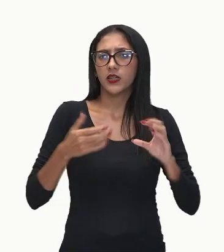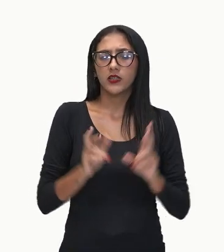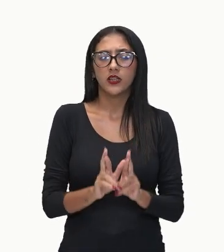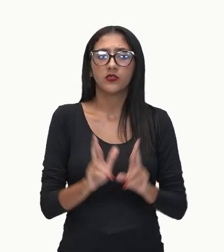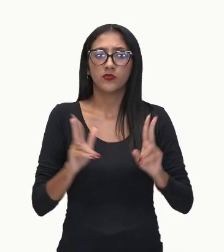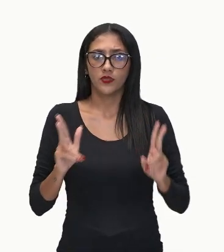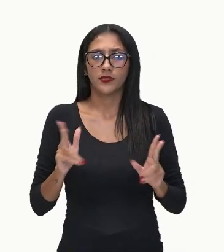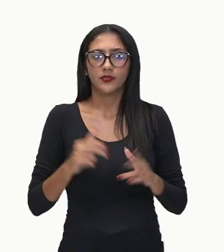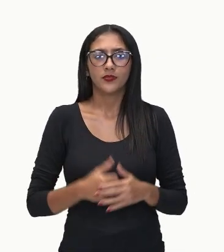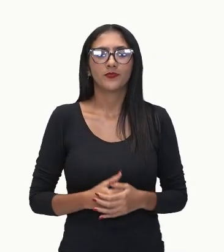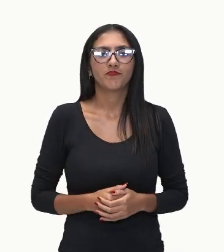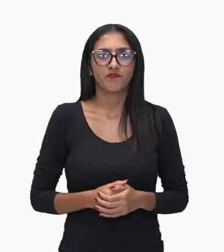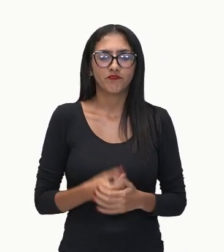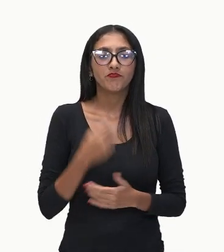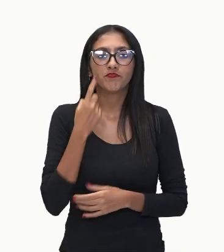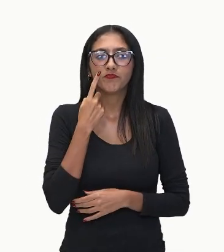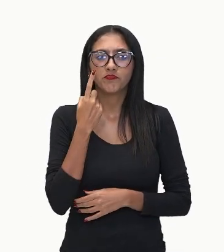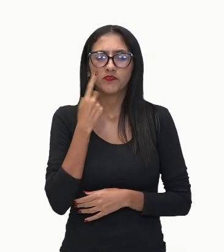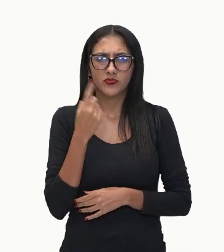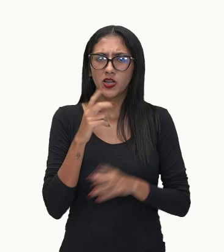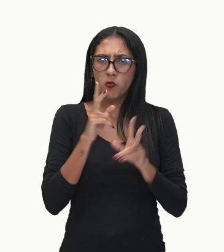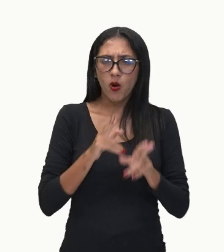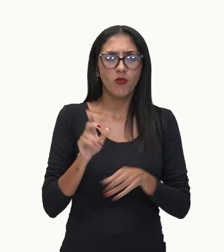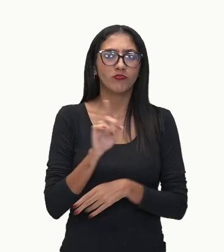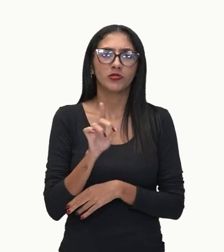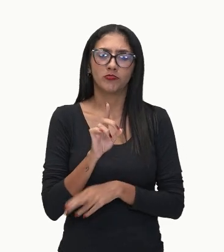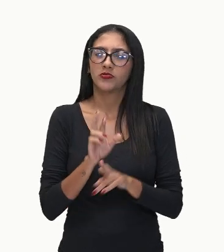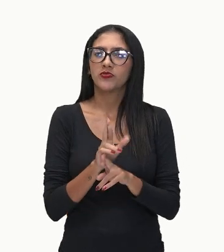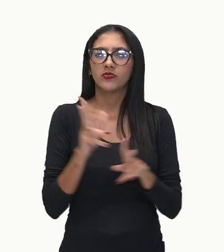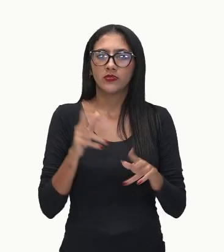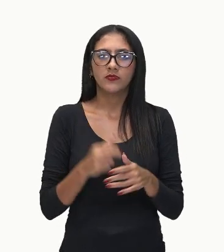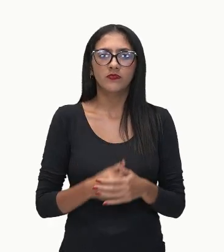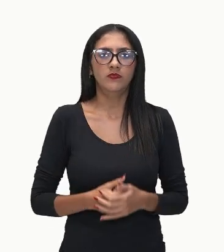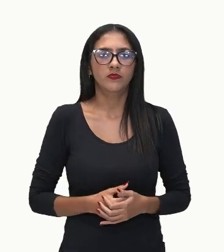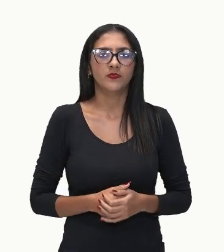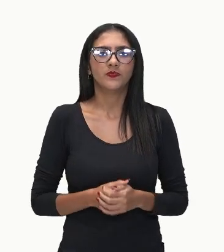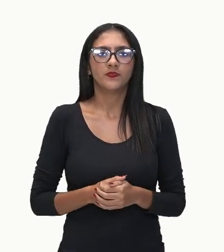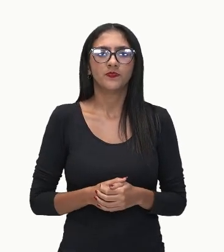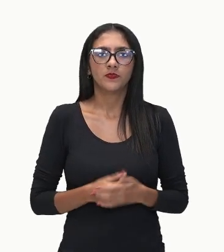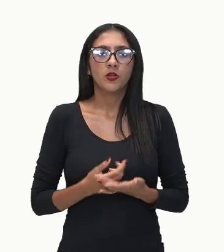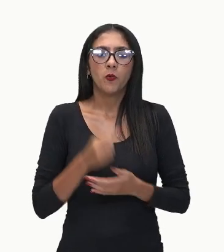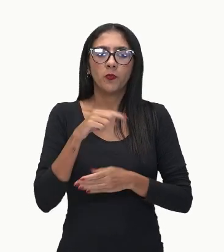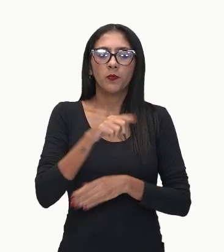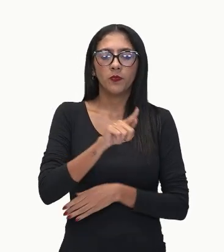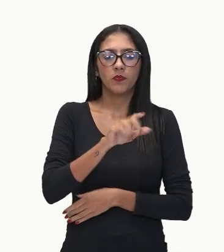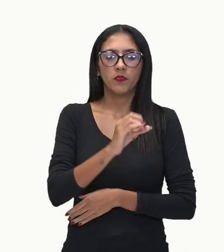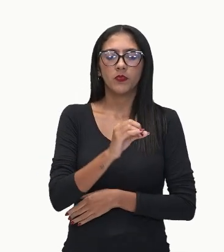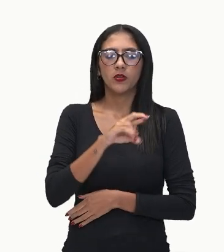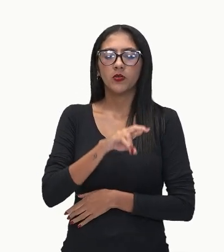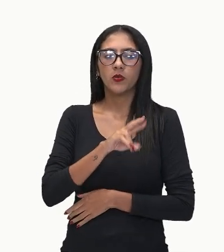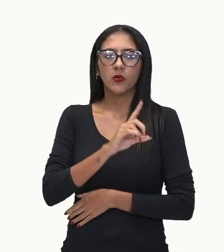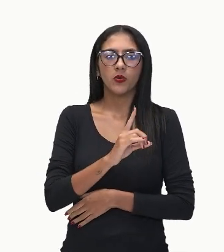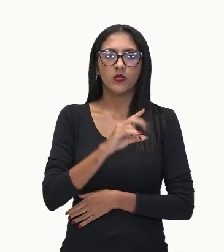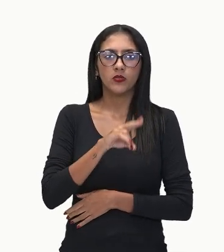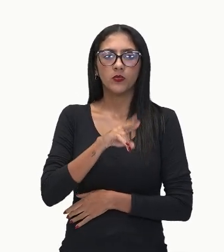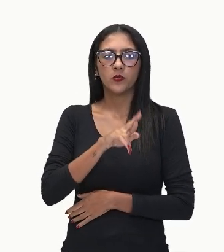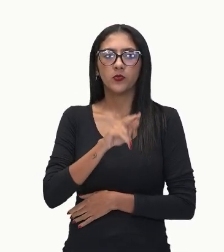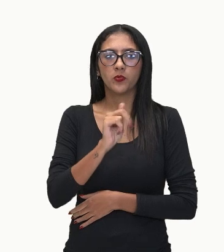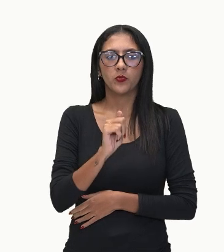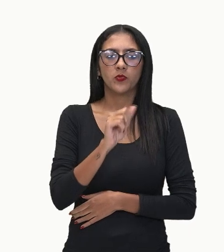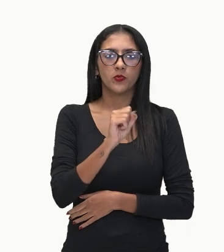uma gordura. Não vamos dizer que é a mesma coisa não, tá certo? Então, as gorduras, já